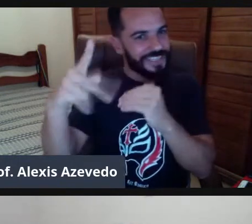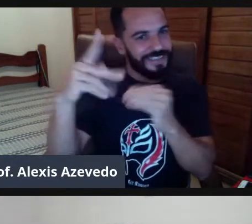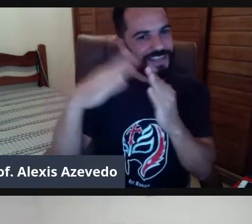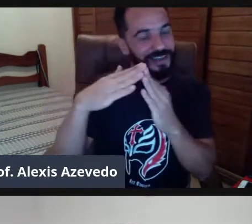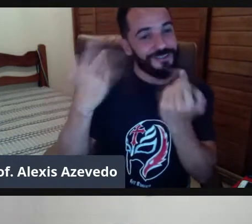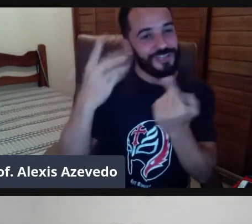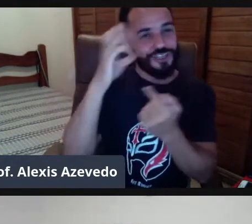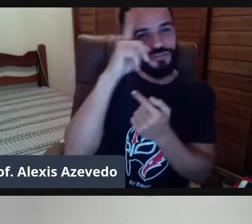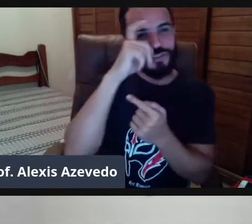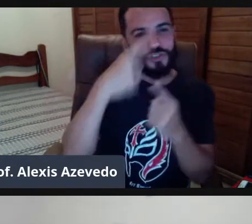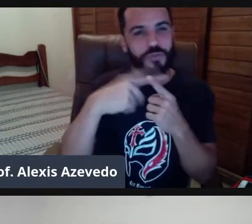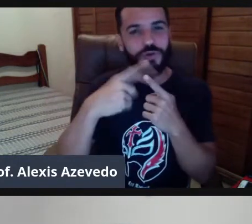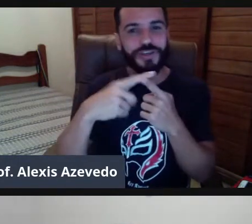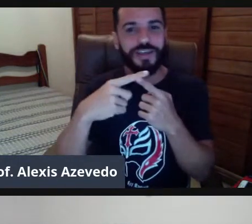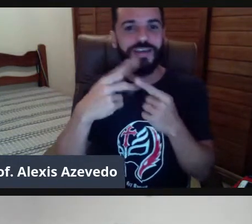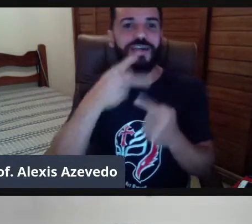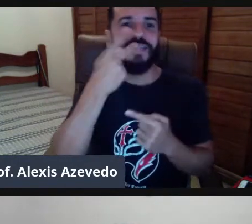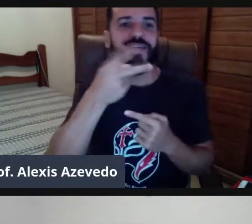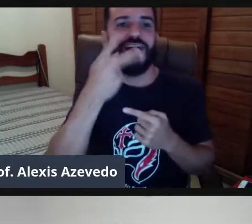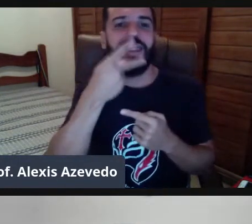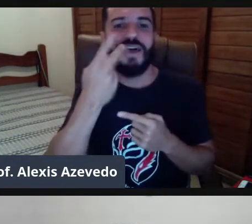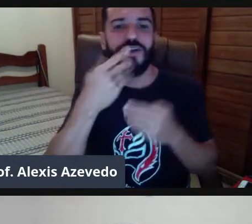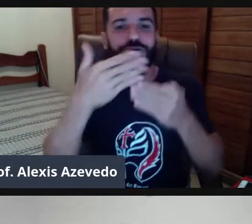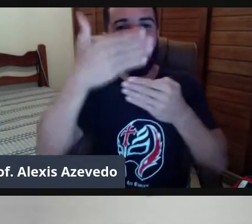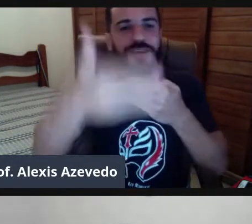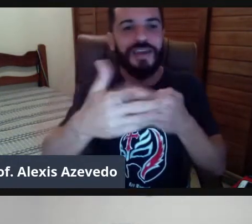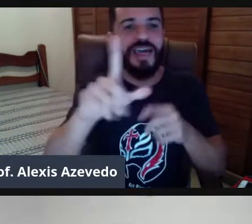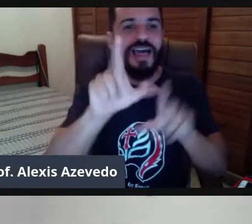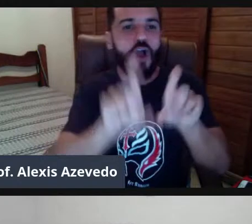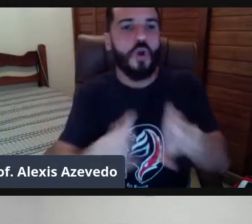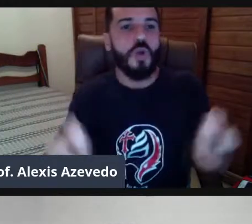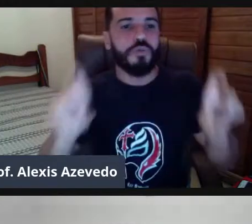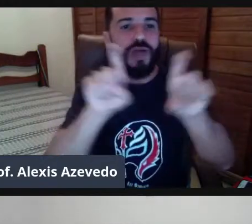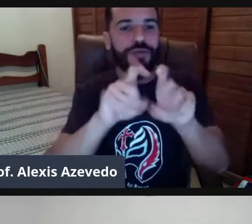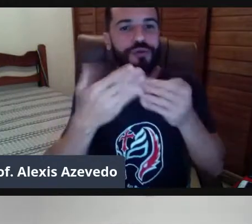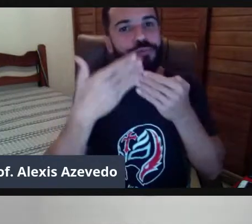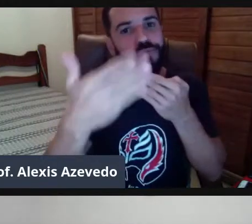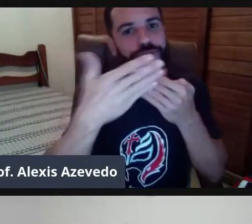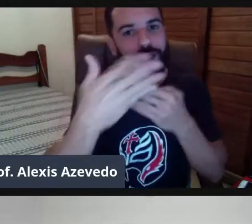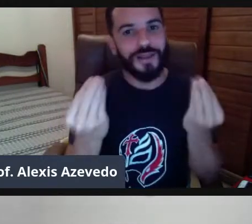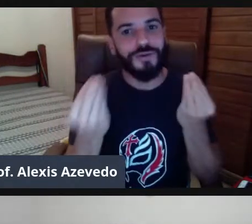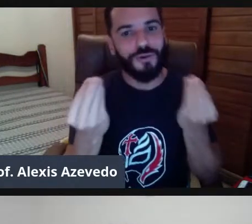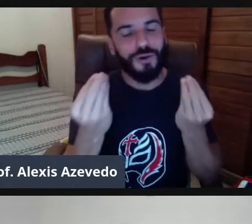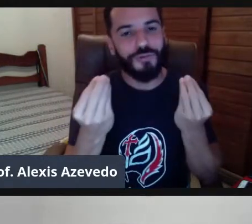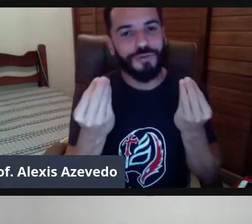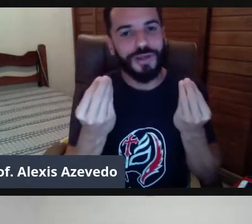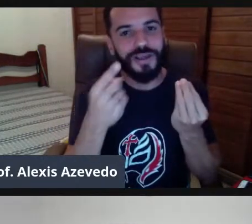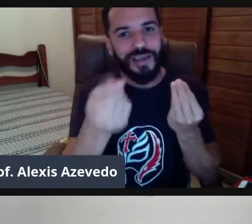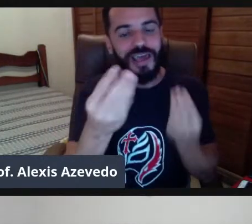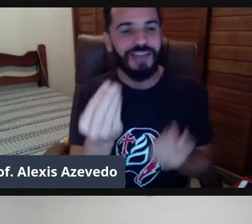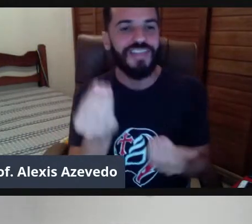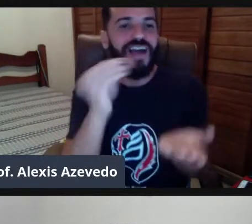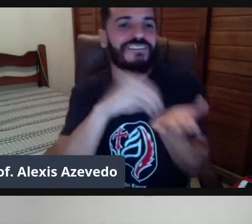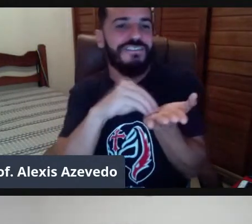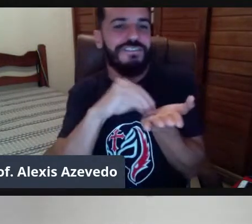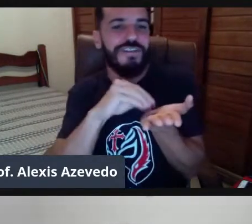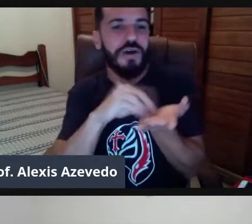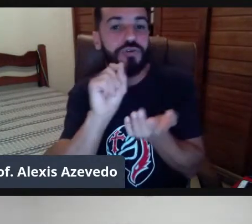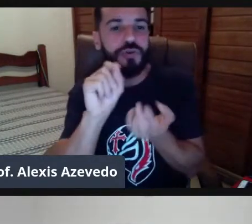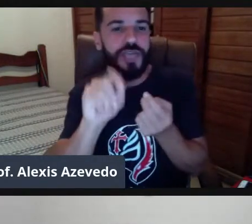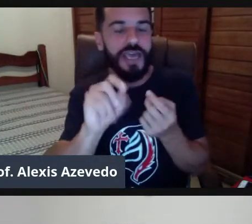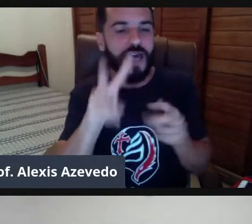mas, assim, falando para a tela do computador, né? Então, isso é muito... a falta da troca dos